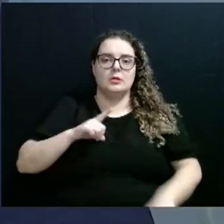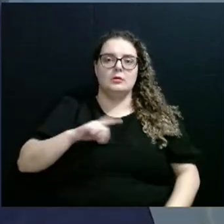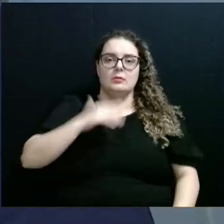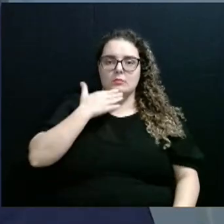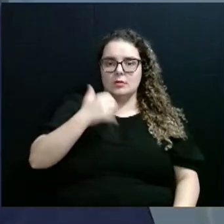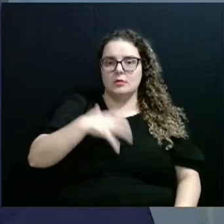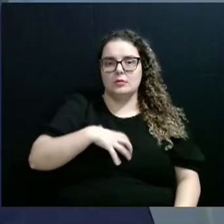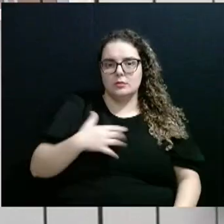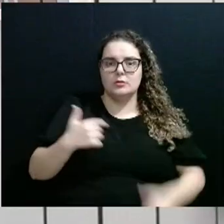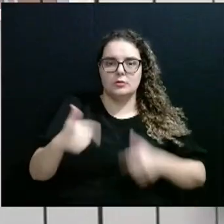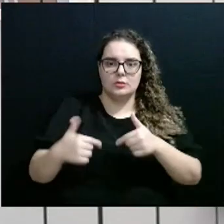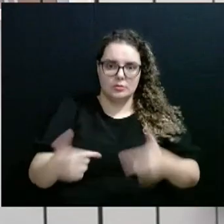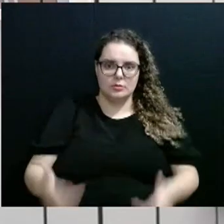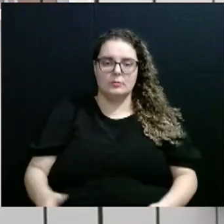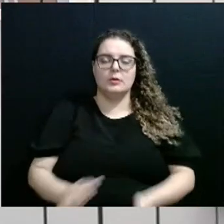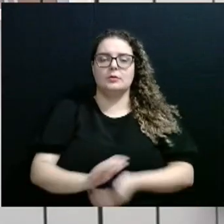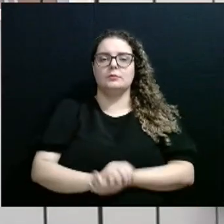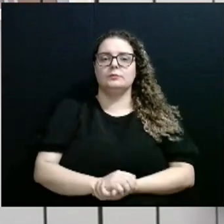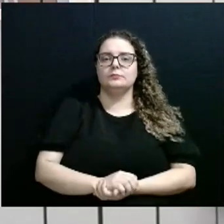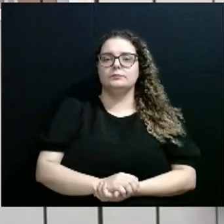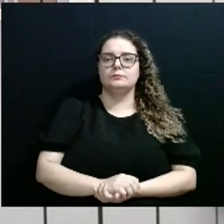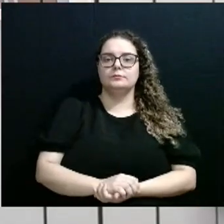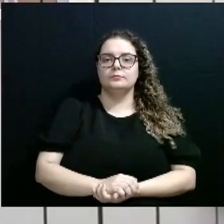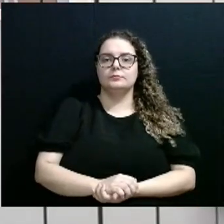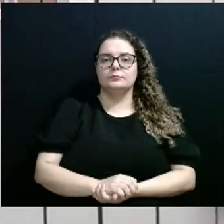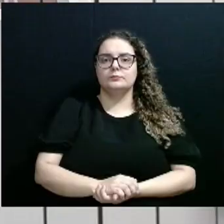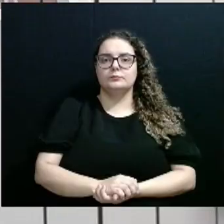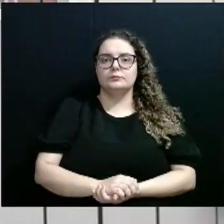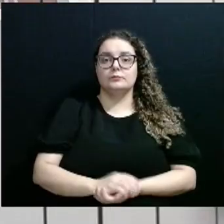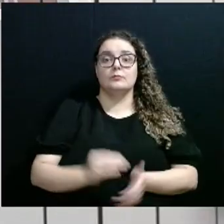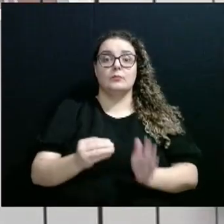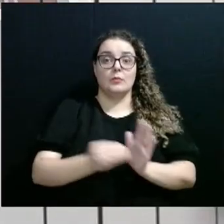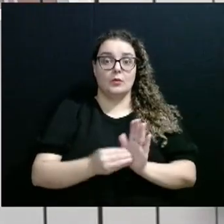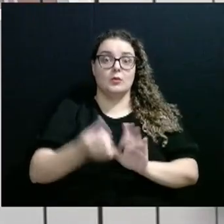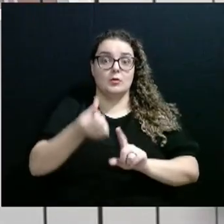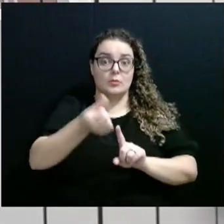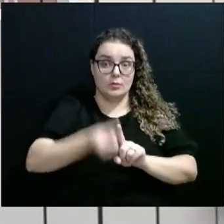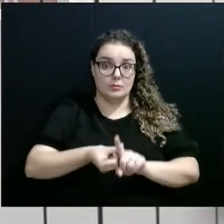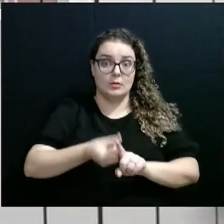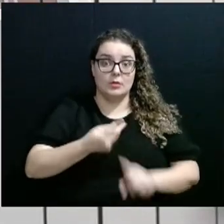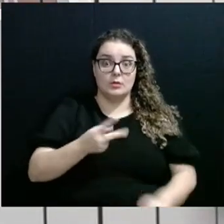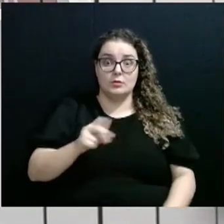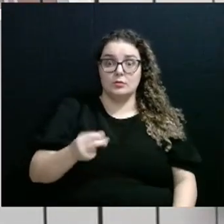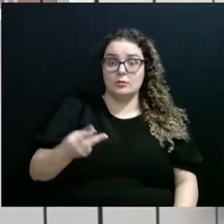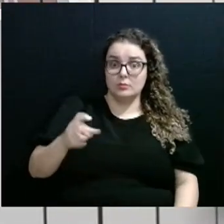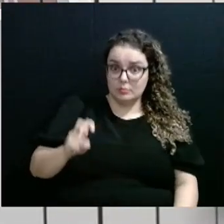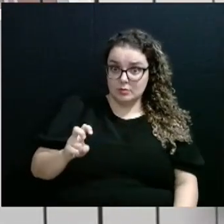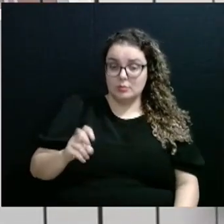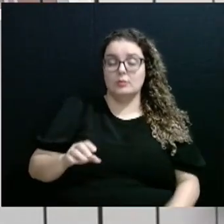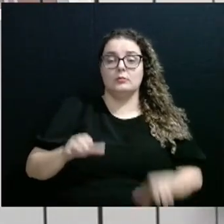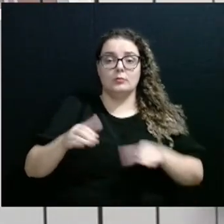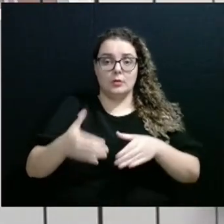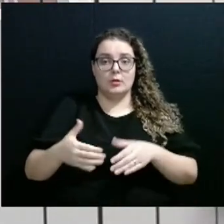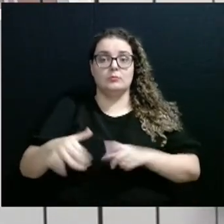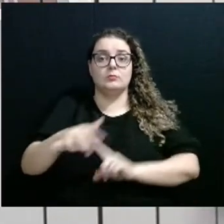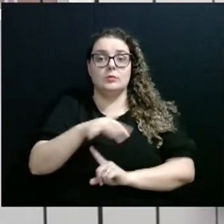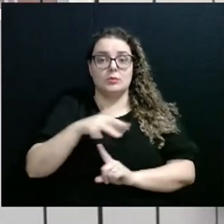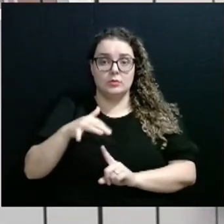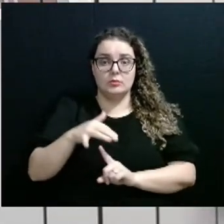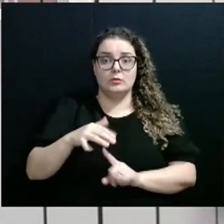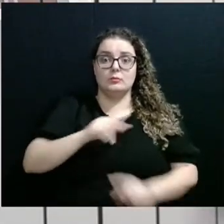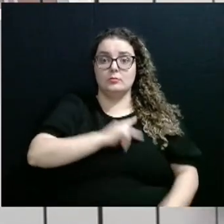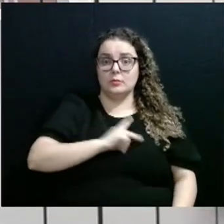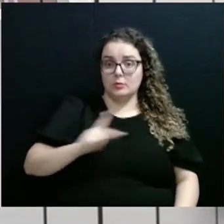trabalho. No último semestre de 2025, a Comissão de Meio Ambiente, presidida pelo vereador